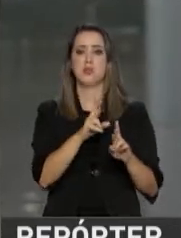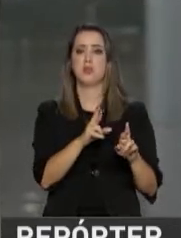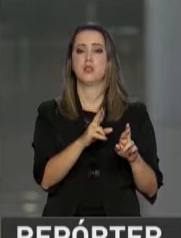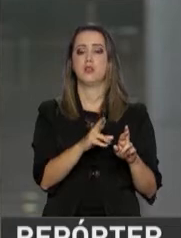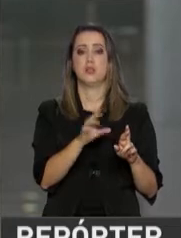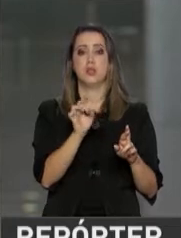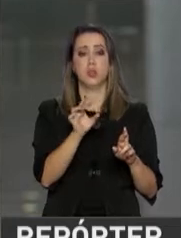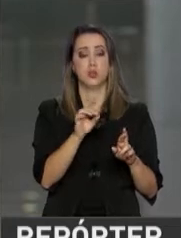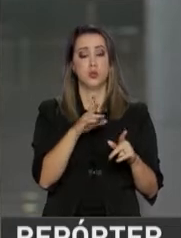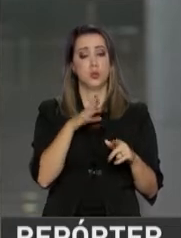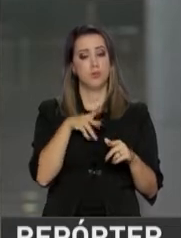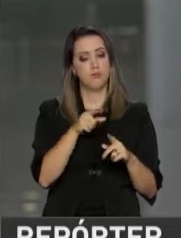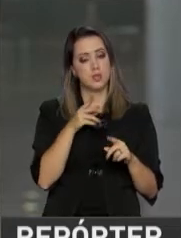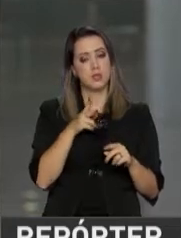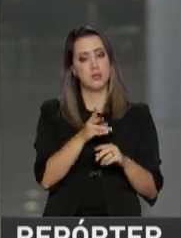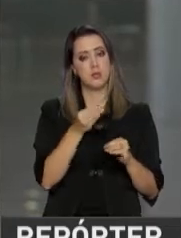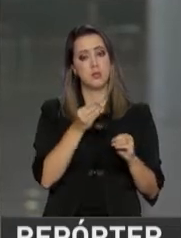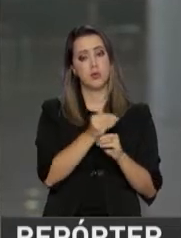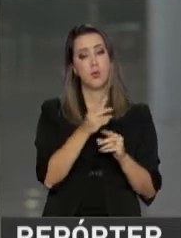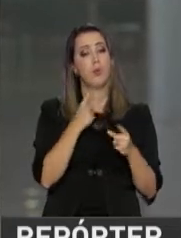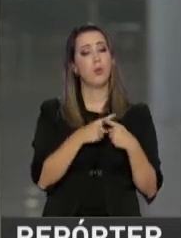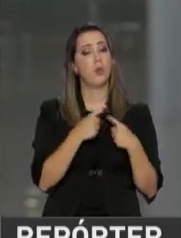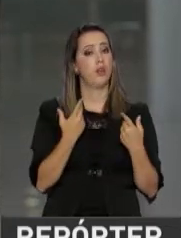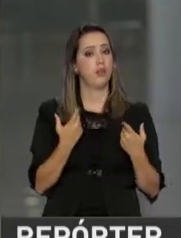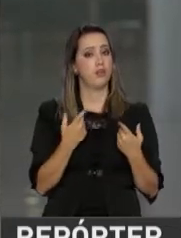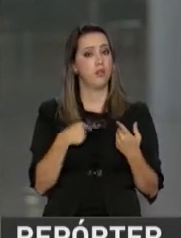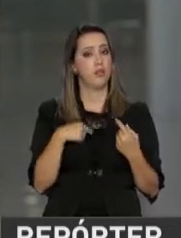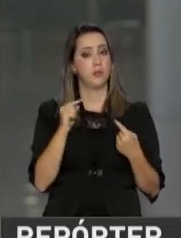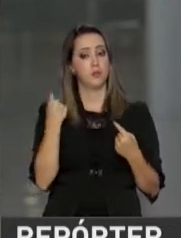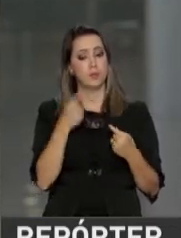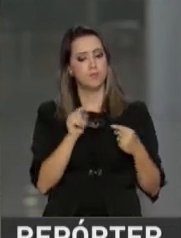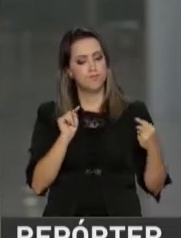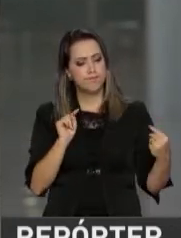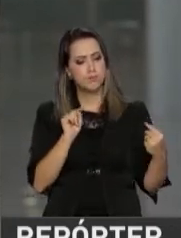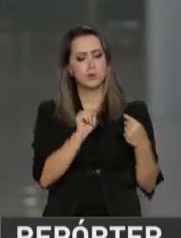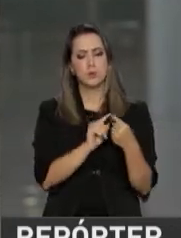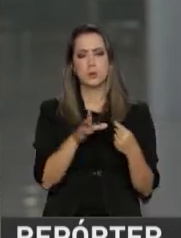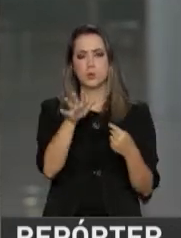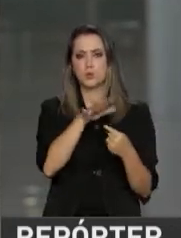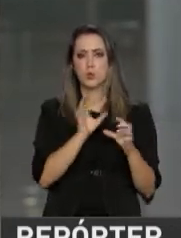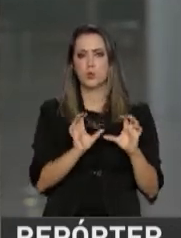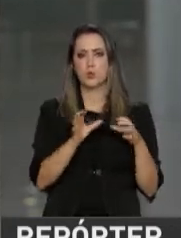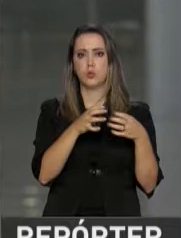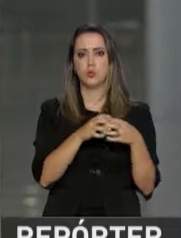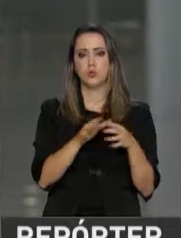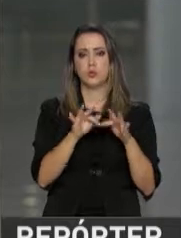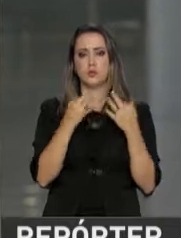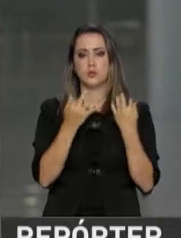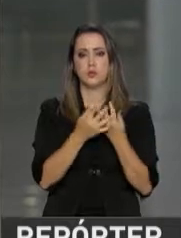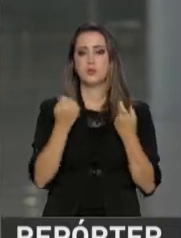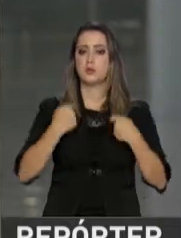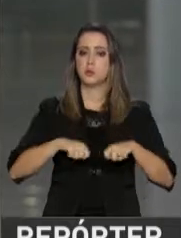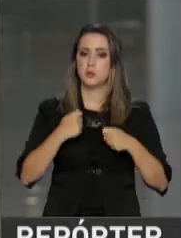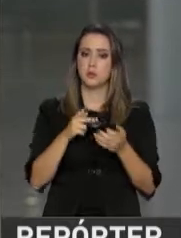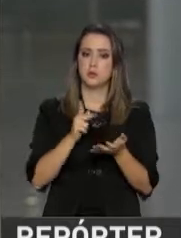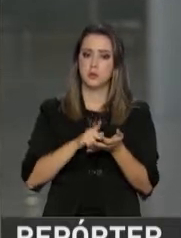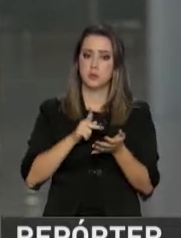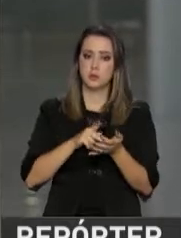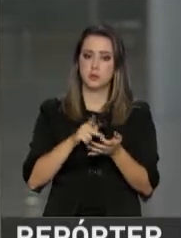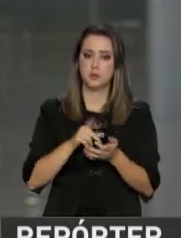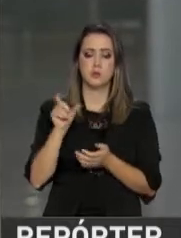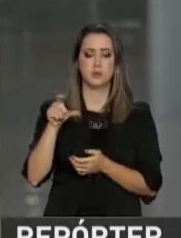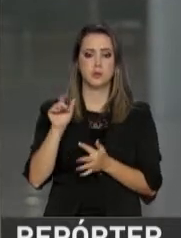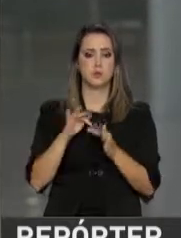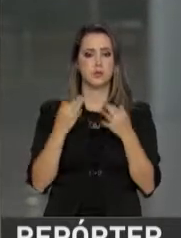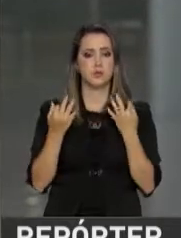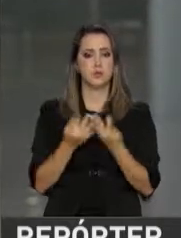isso foi possível graças à focalização fazendo com que as pessoas que realmente necessitam no bolsa